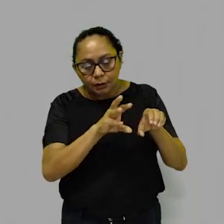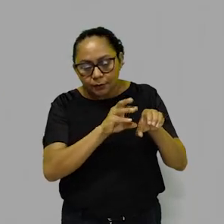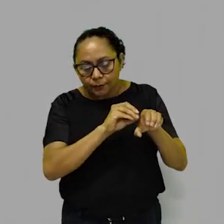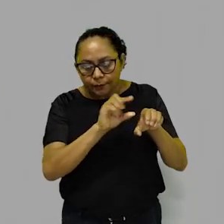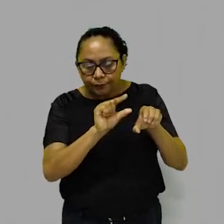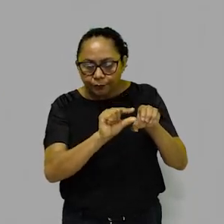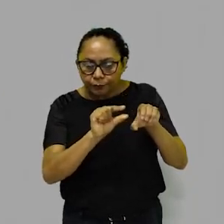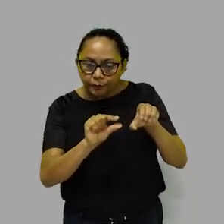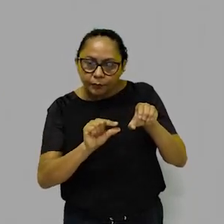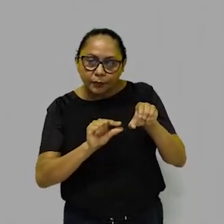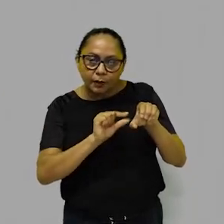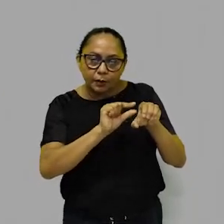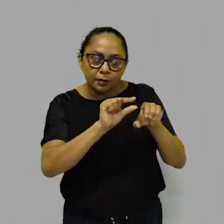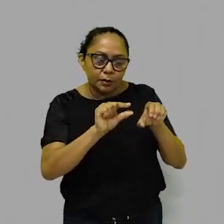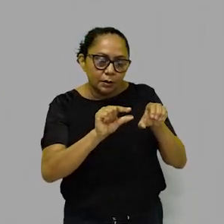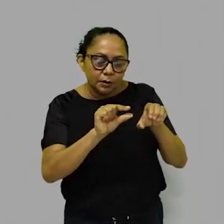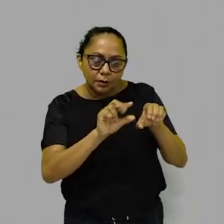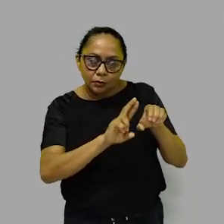destruiu, que a gente chama de